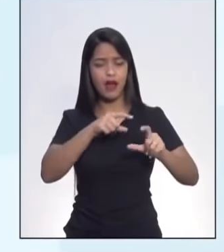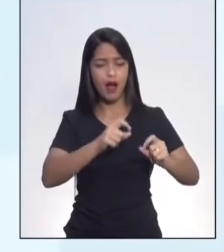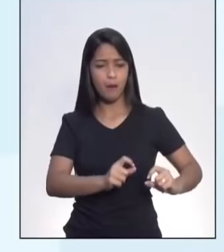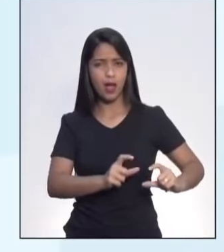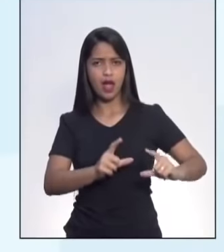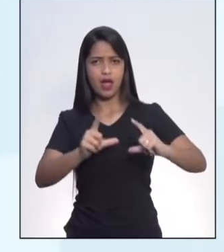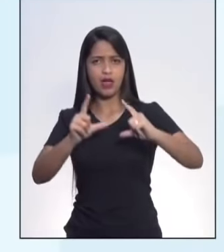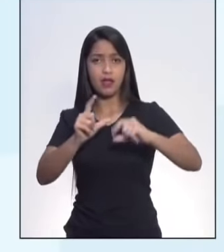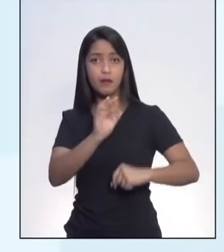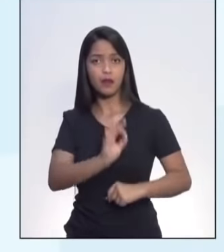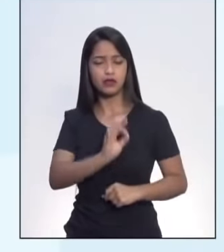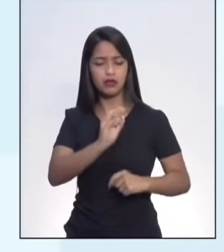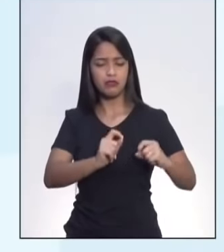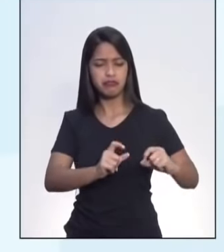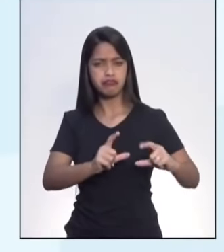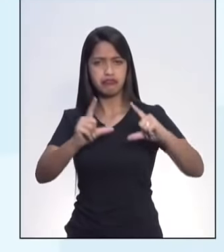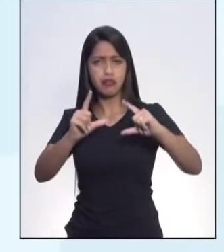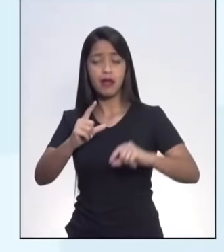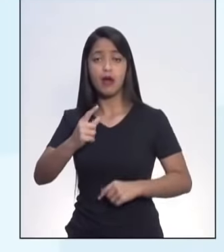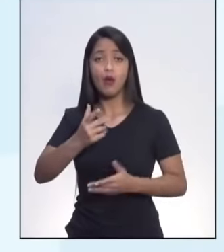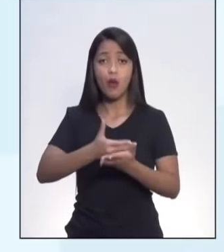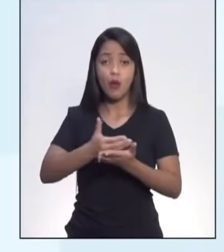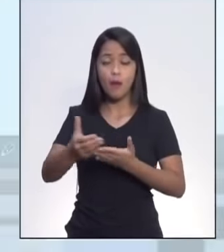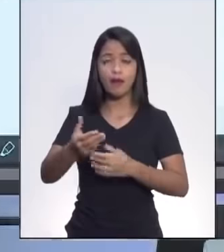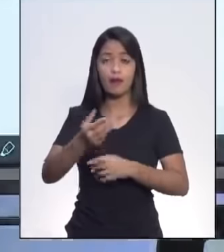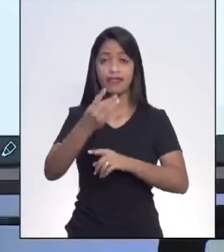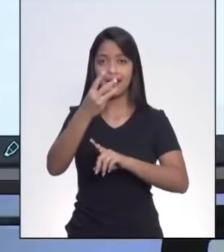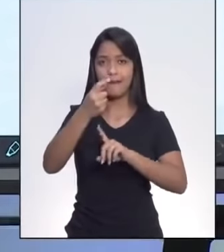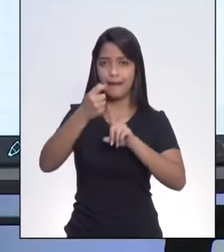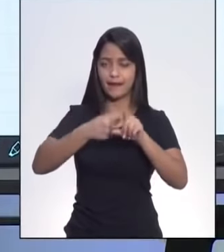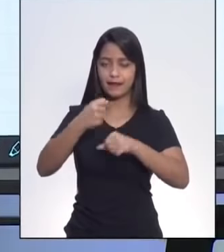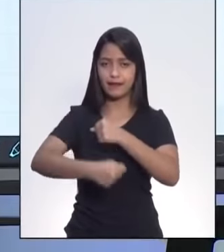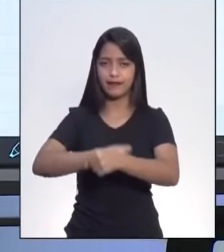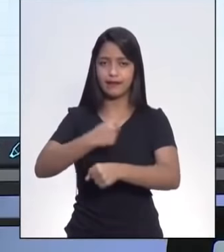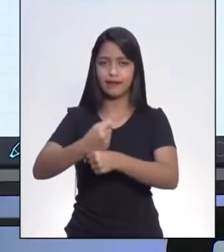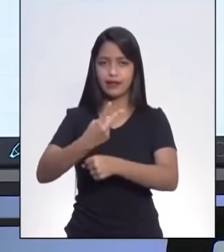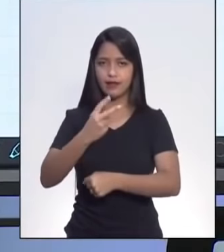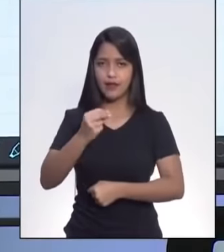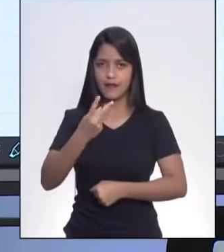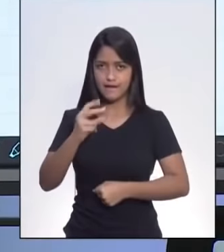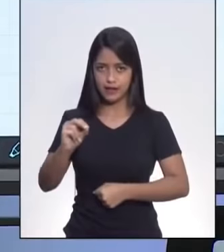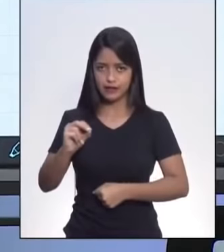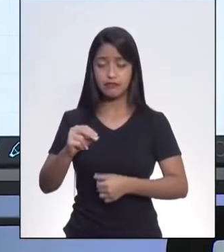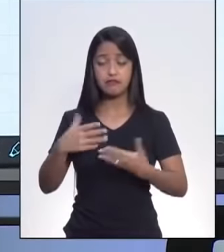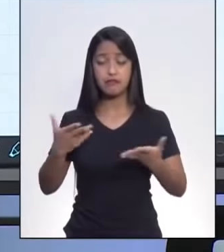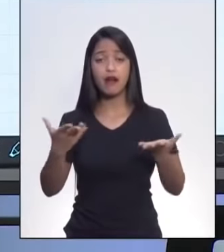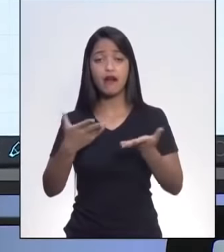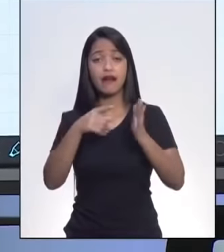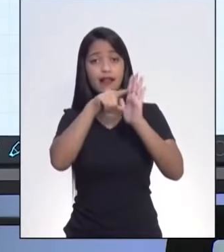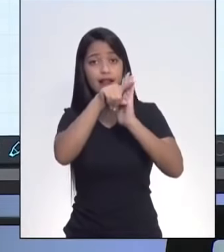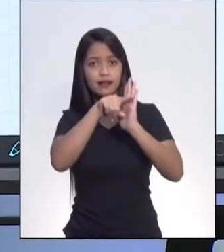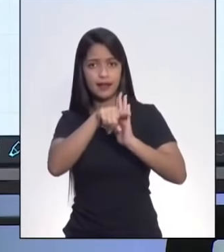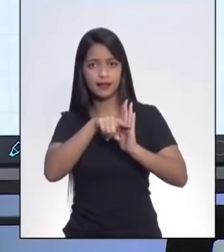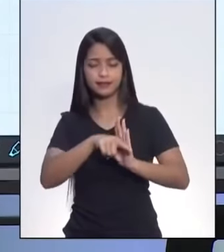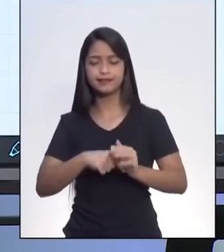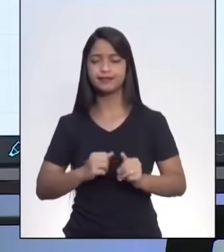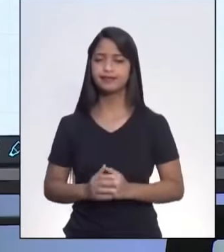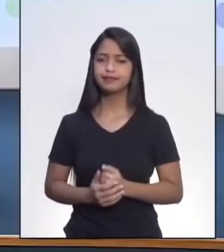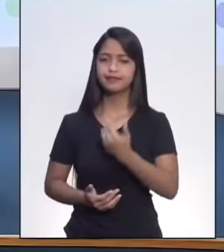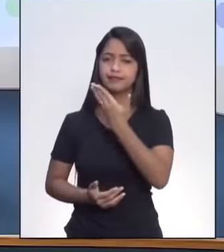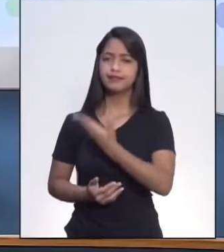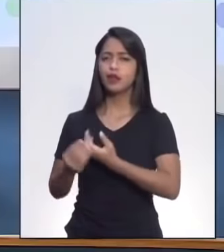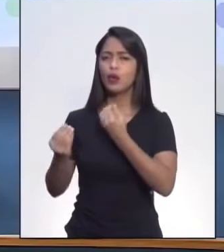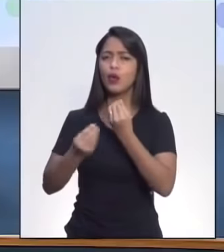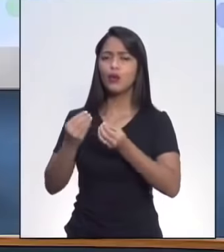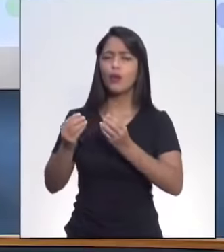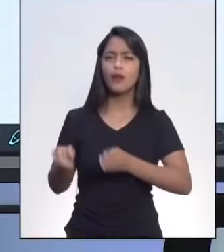primeiro trimestre de 2020. Então, vou começar por aí. Vamos analisar a produção do primeiro trimestre, ou seja, janeiro. Me ajuda aí, Alessandra.